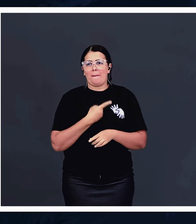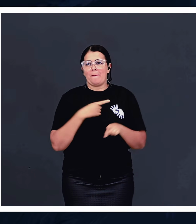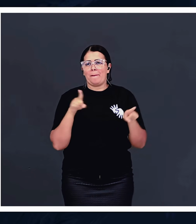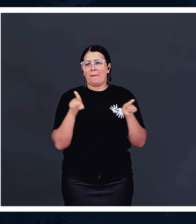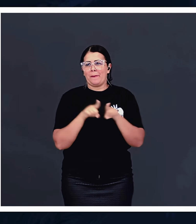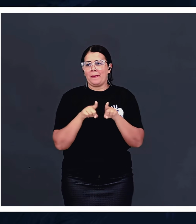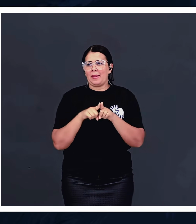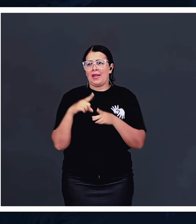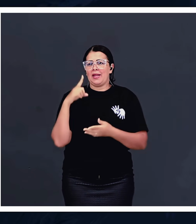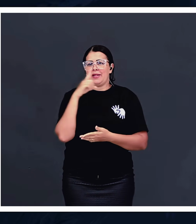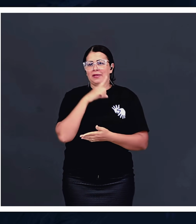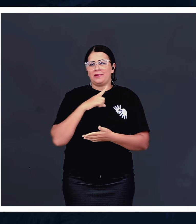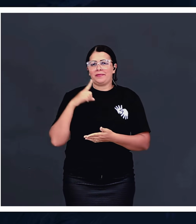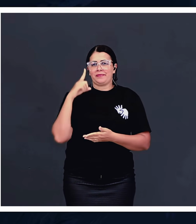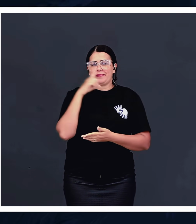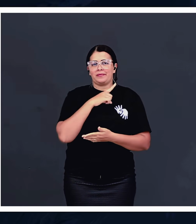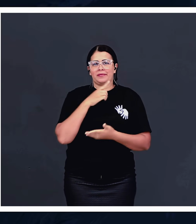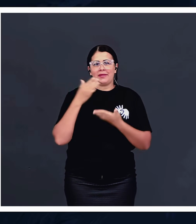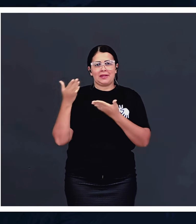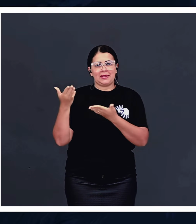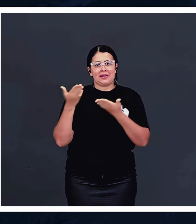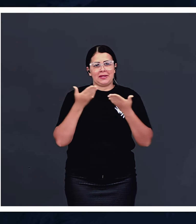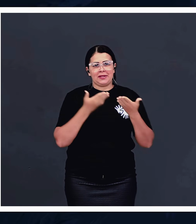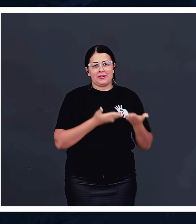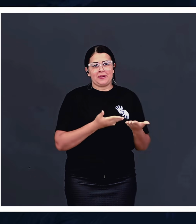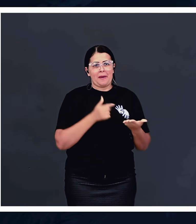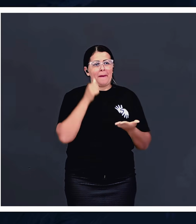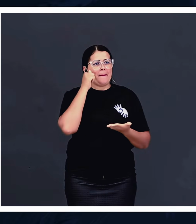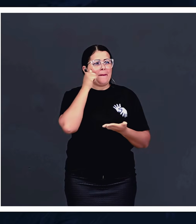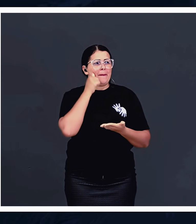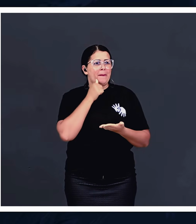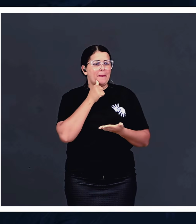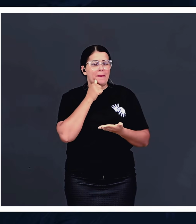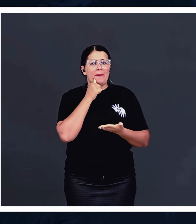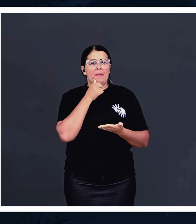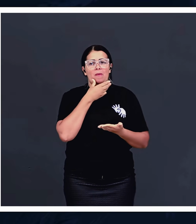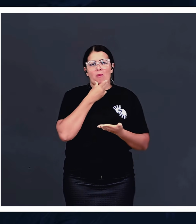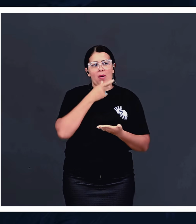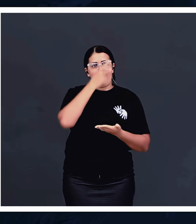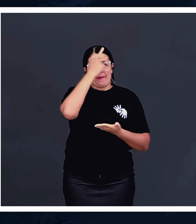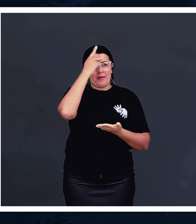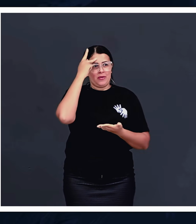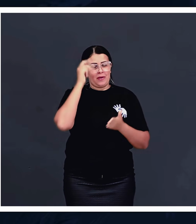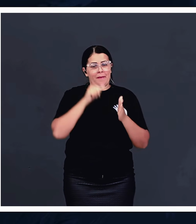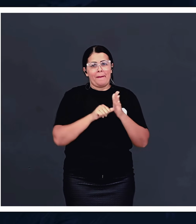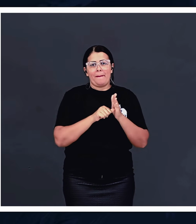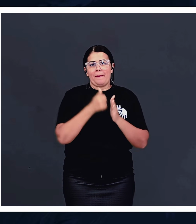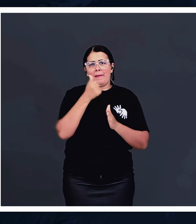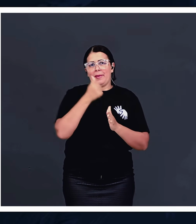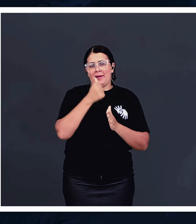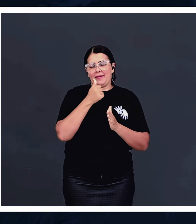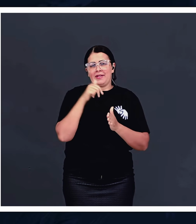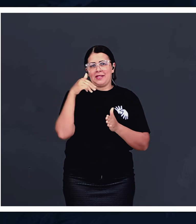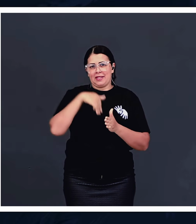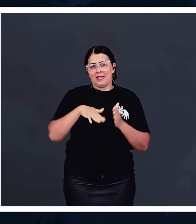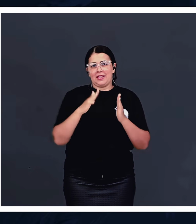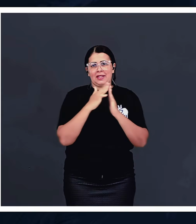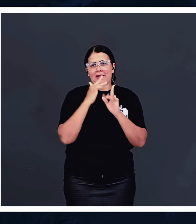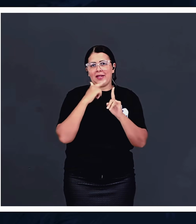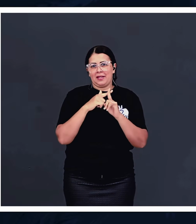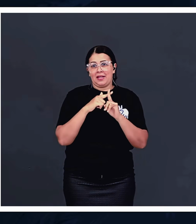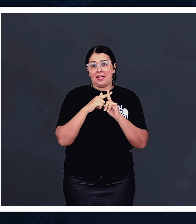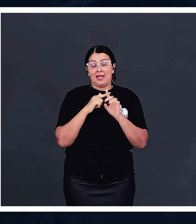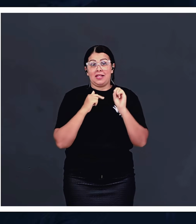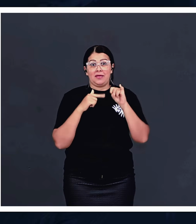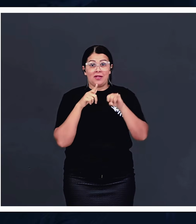nesse domingo recepcionando pessoas que vieram hoje pela primeira vez. Se você está aqui